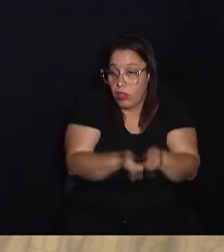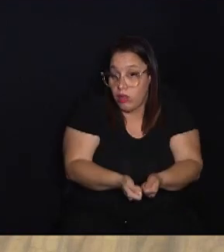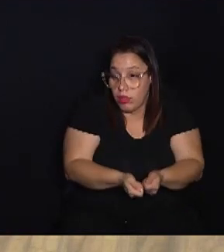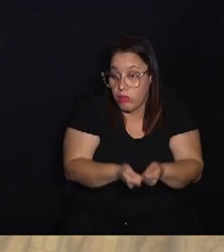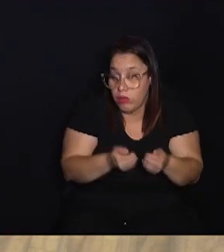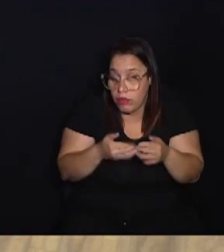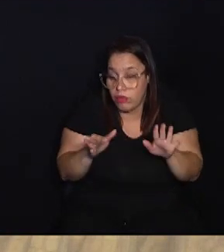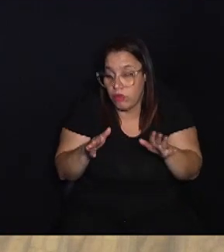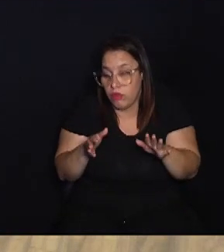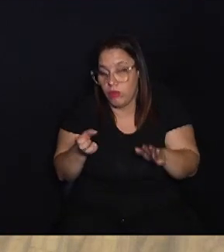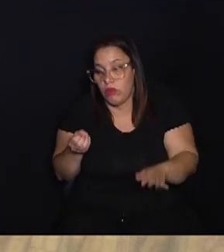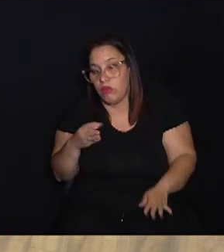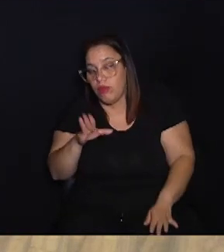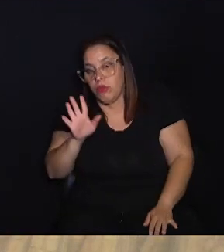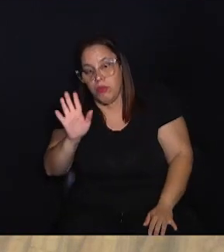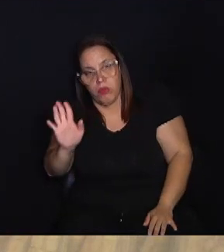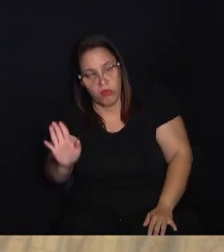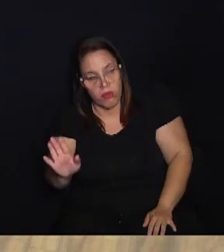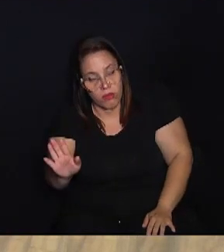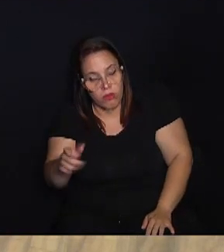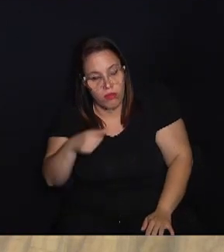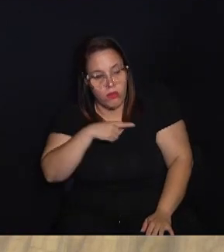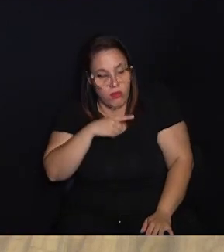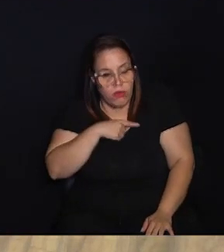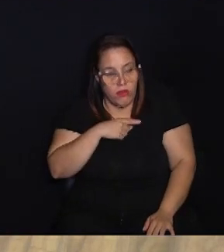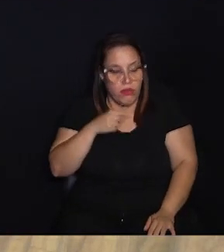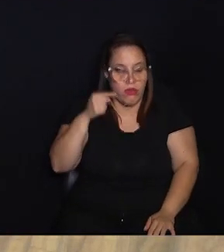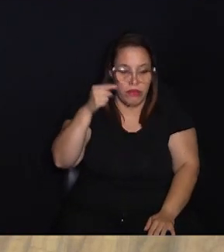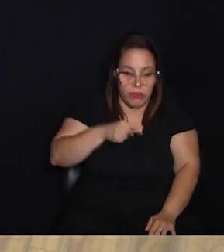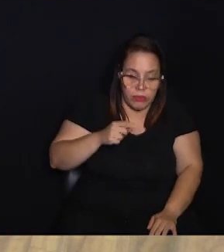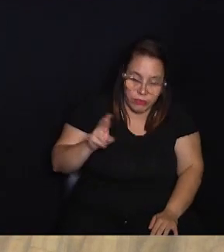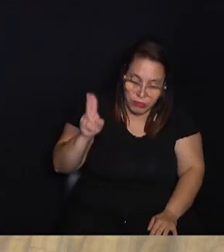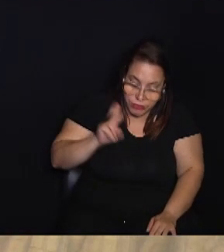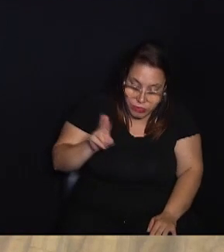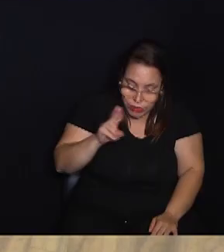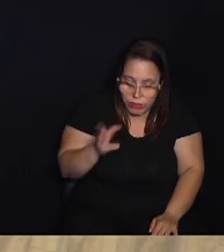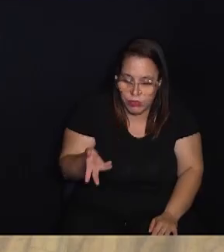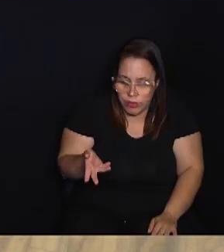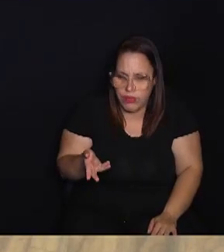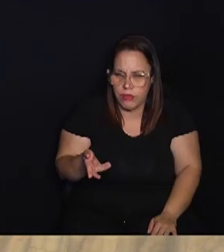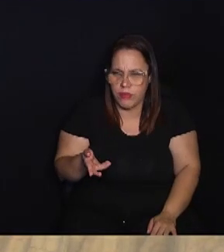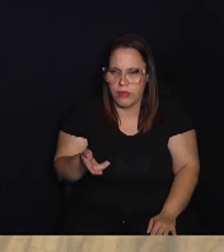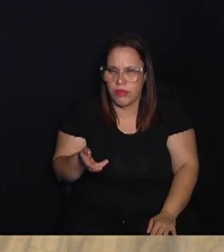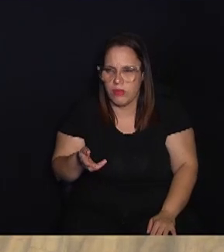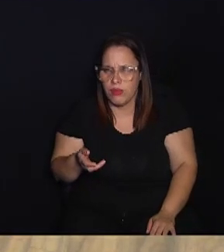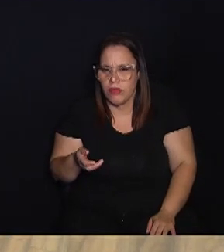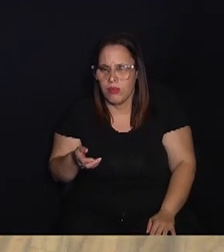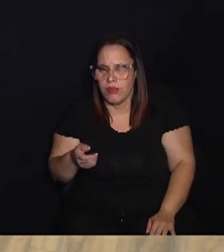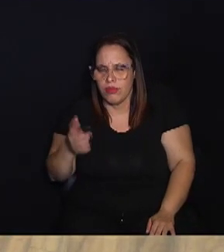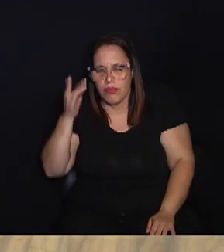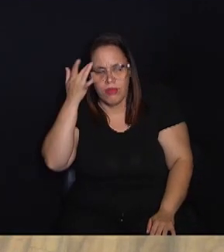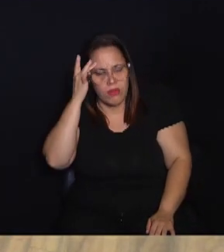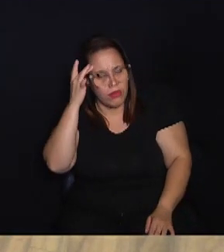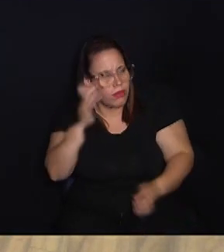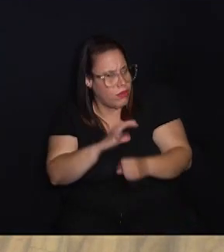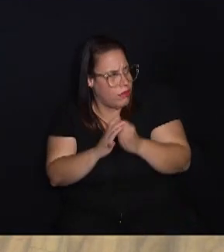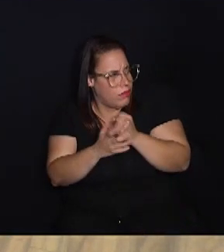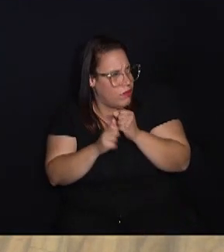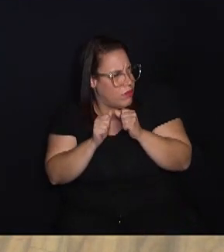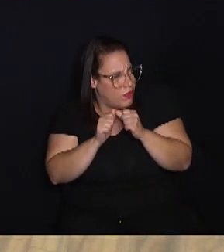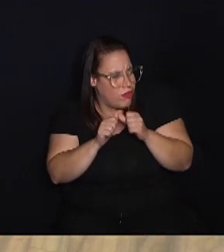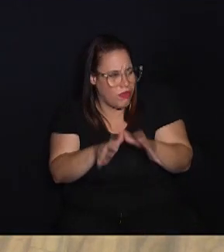um holofote para falar, opa, eu tenho bastante coisa aqui que eu vou utilizar. Não, eu acho que a pandemia